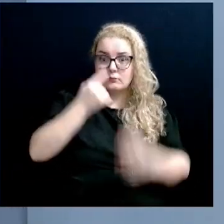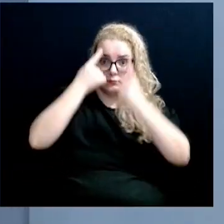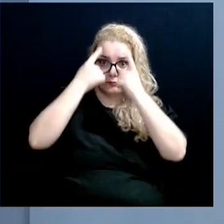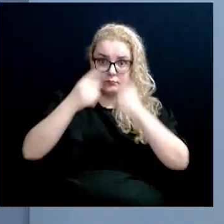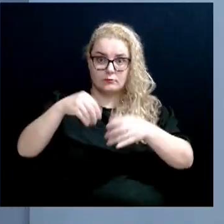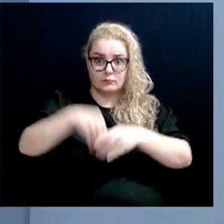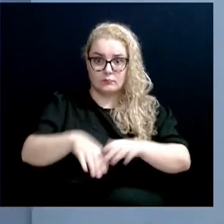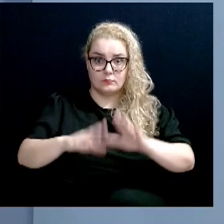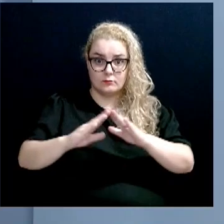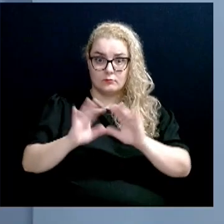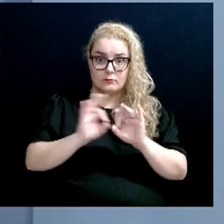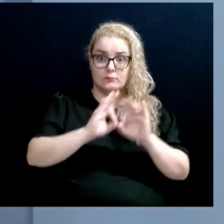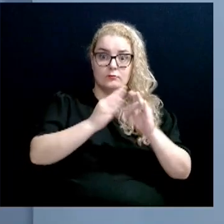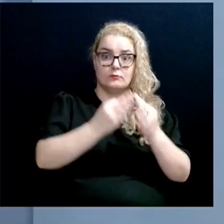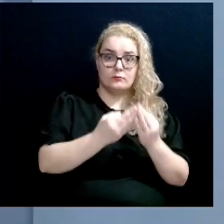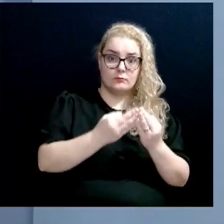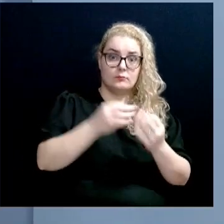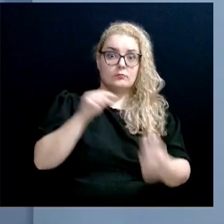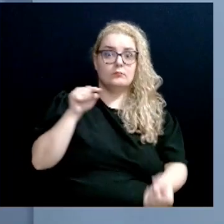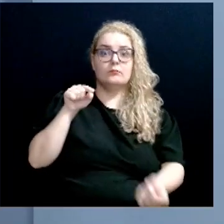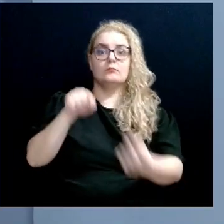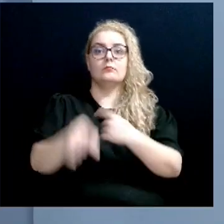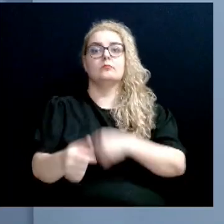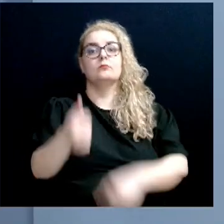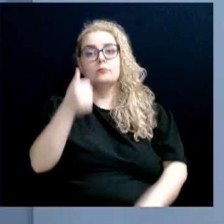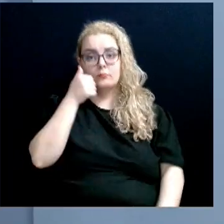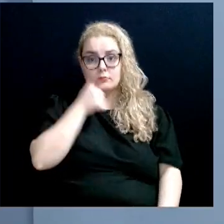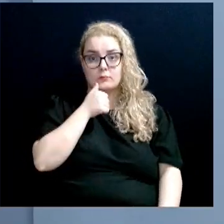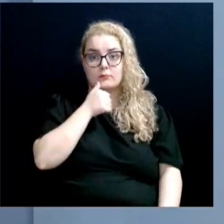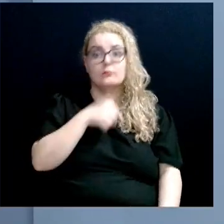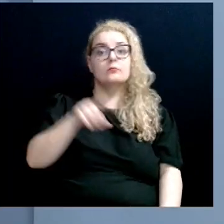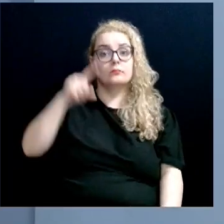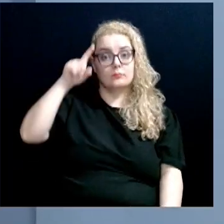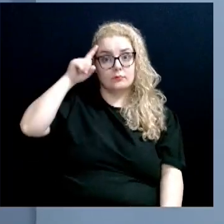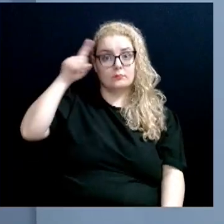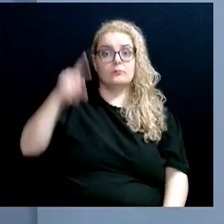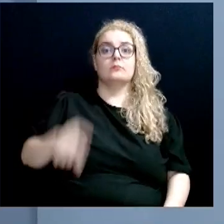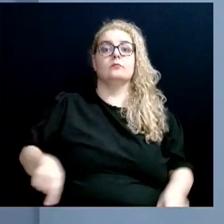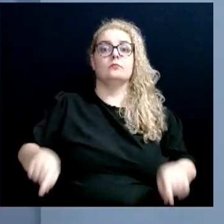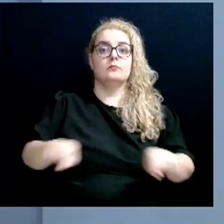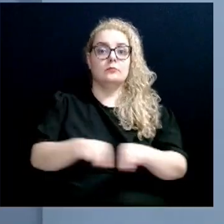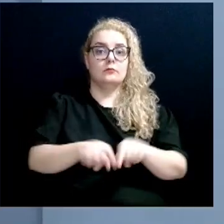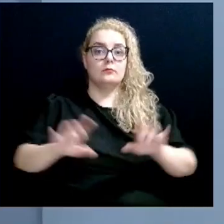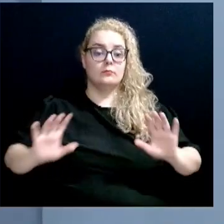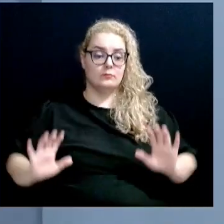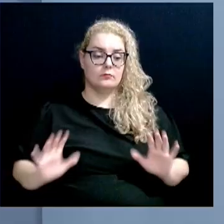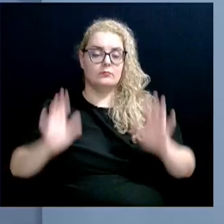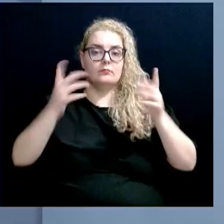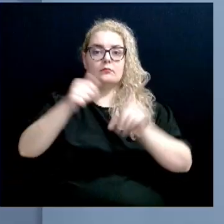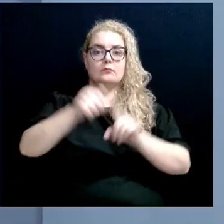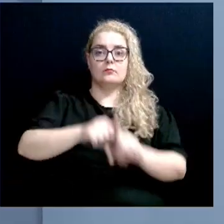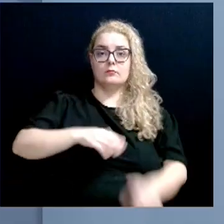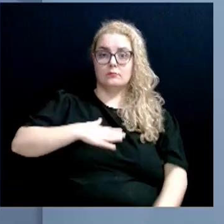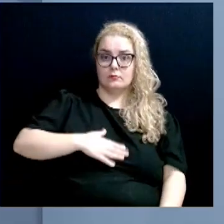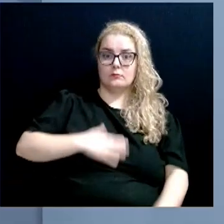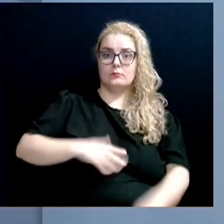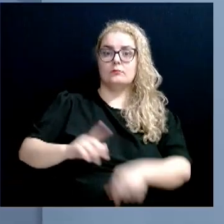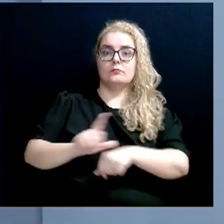familiar contra a mulher. A data também é celebrada no Agosto Lilás, instituído